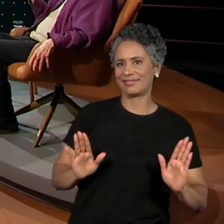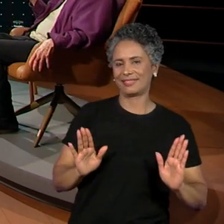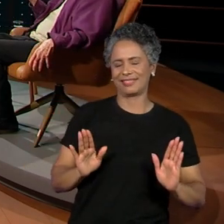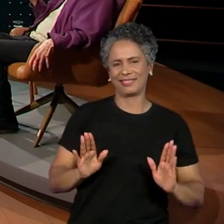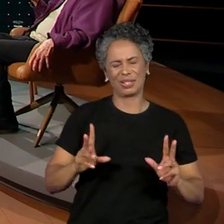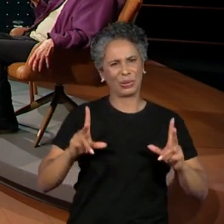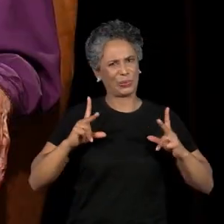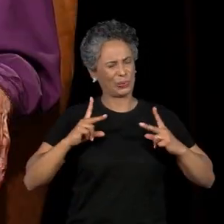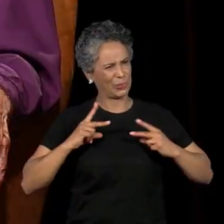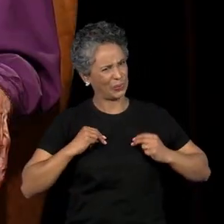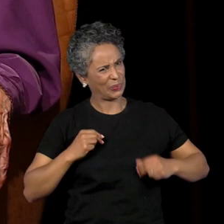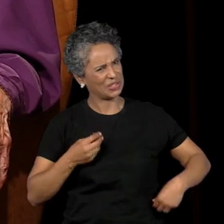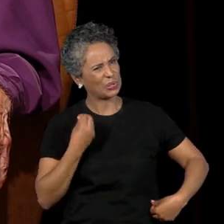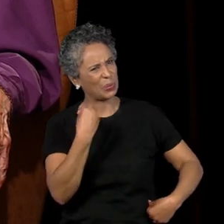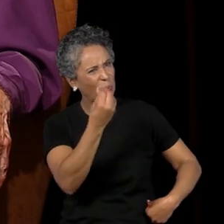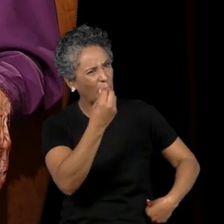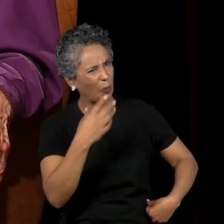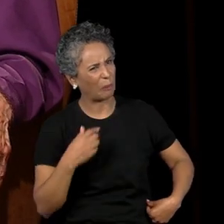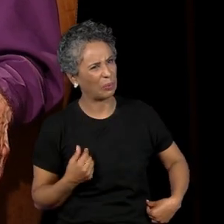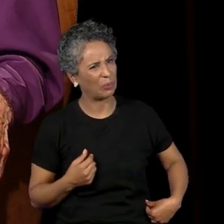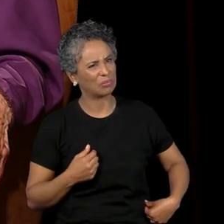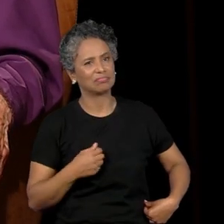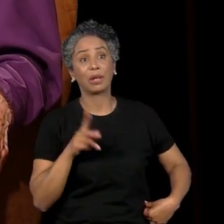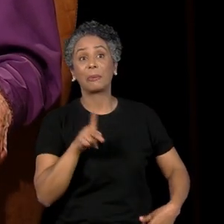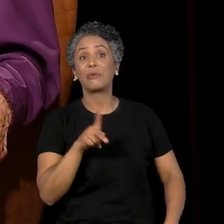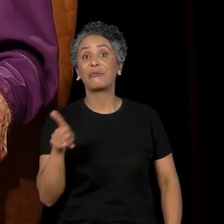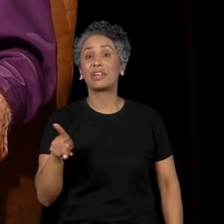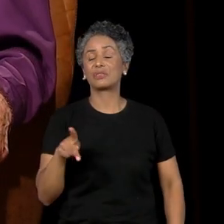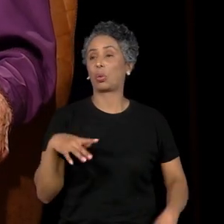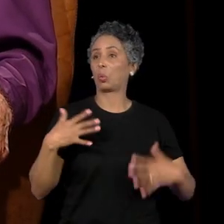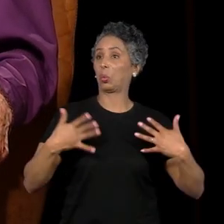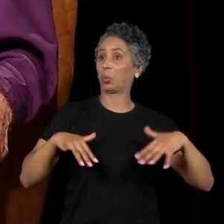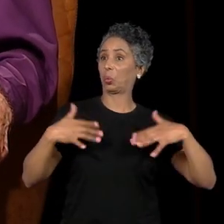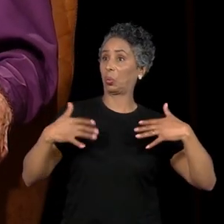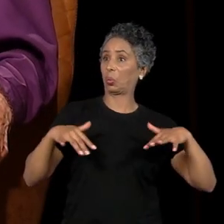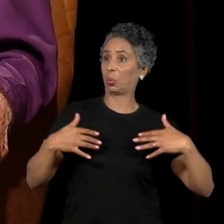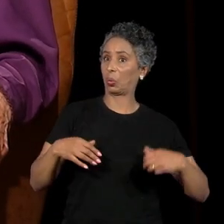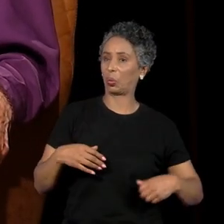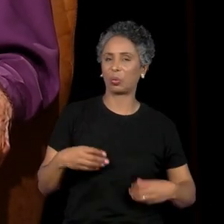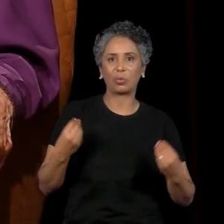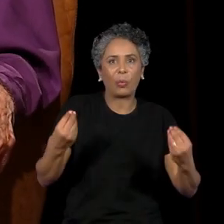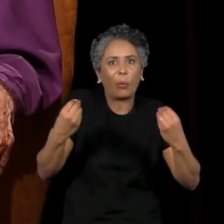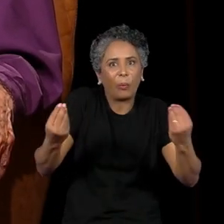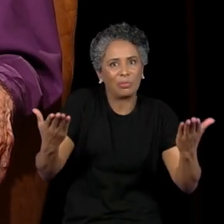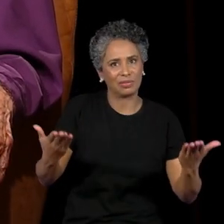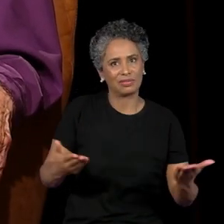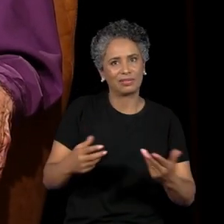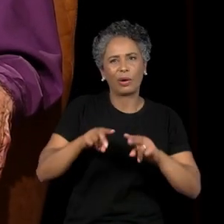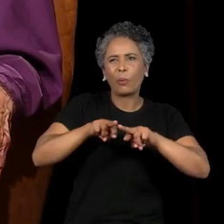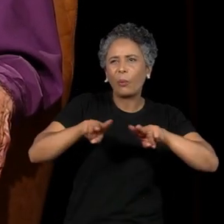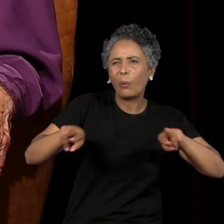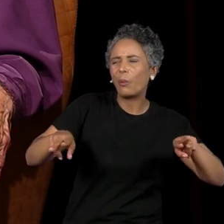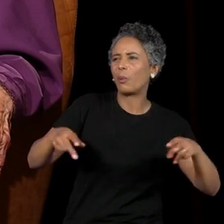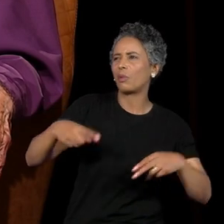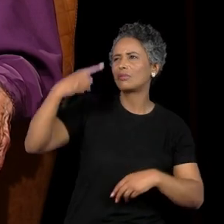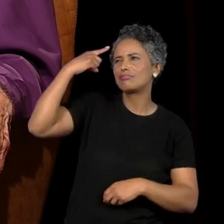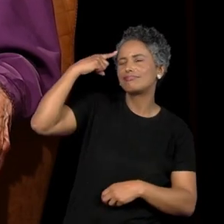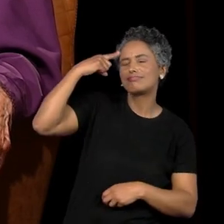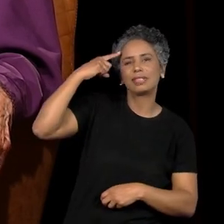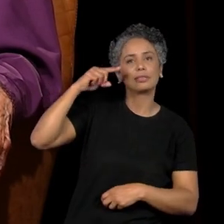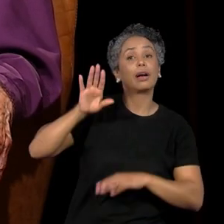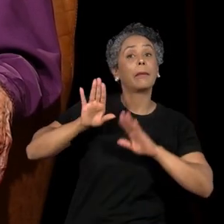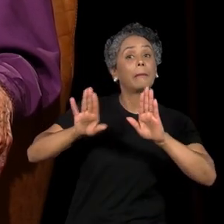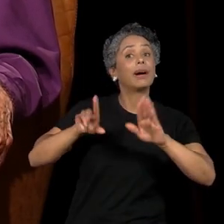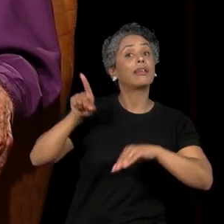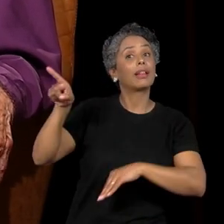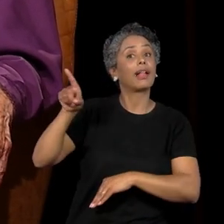Foi uma criação, a primeira criação minha. Depois veio outras, várias coisas ainda em Belo Horizonte, né? E depois